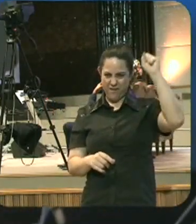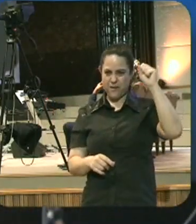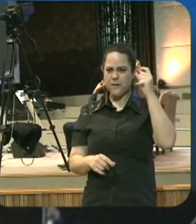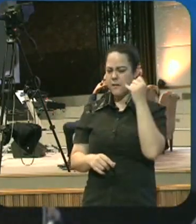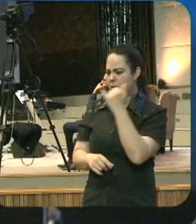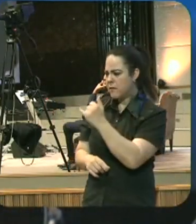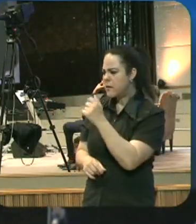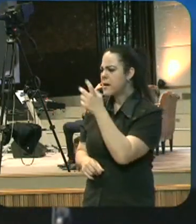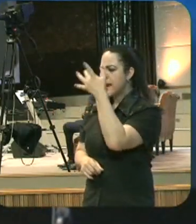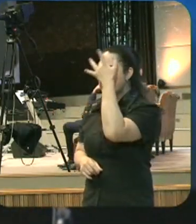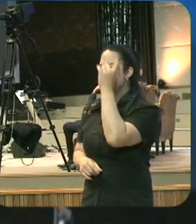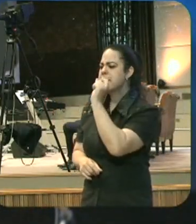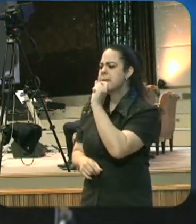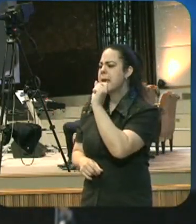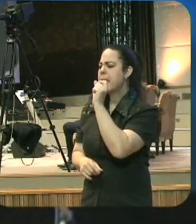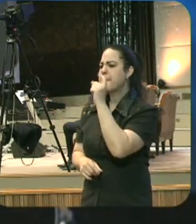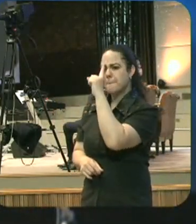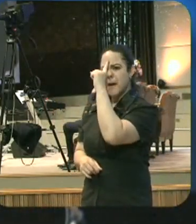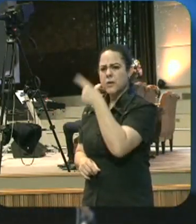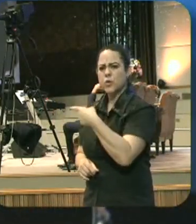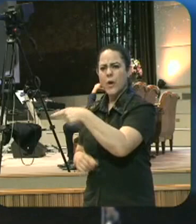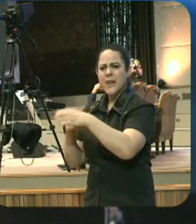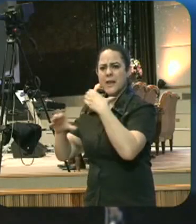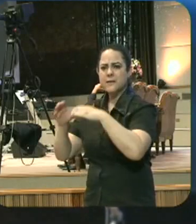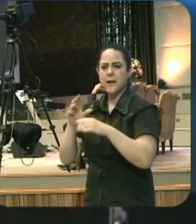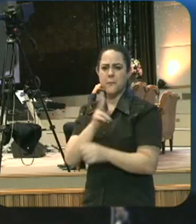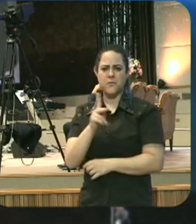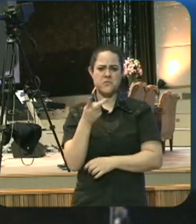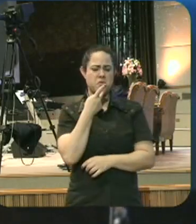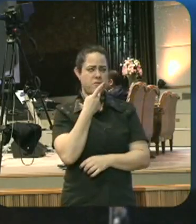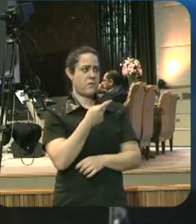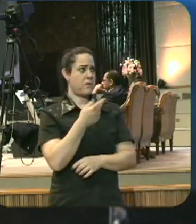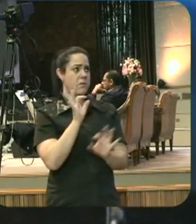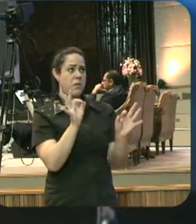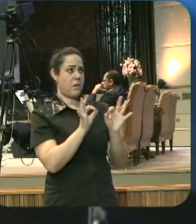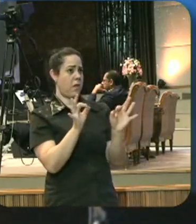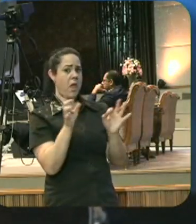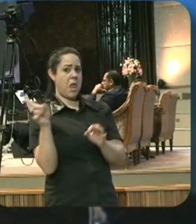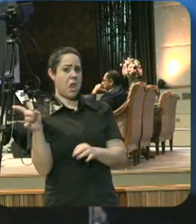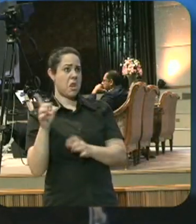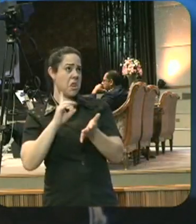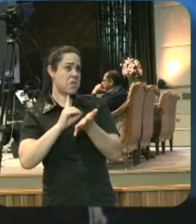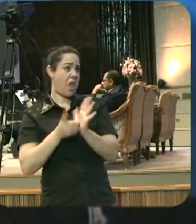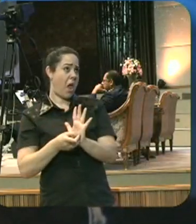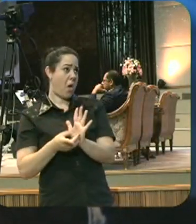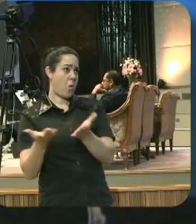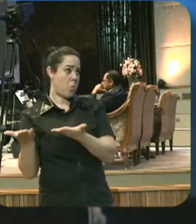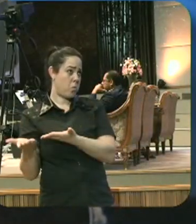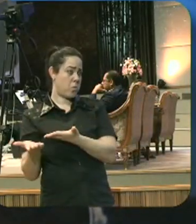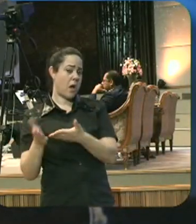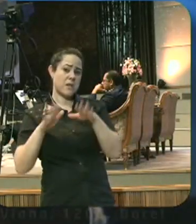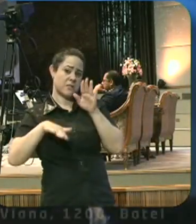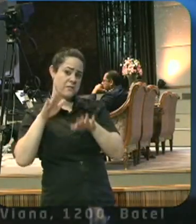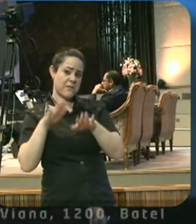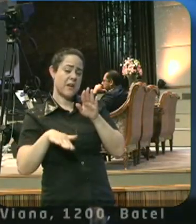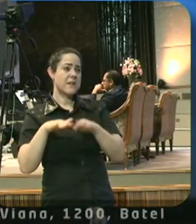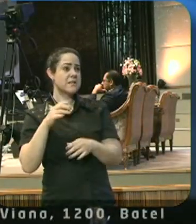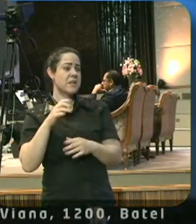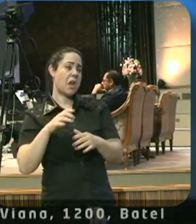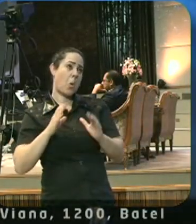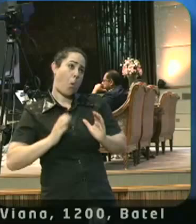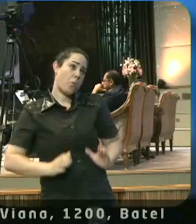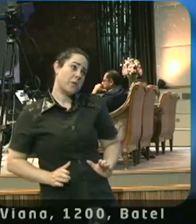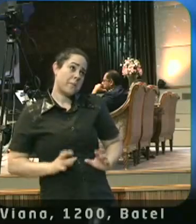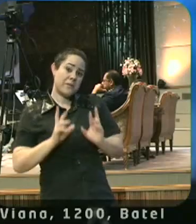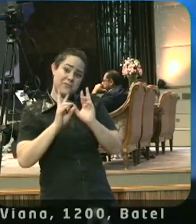assim: quem mandou esse menino cantar essa canção? Ela disse: ninguém, ele é Down. Às vezes ele tem algumas